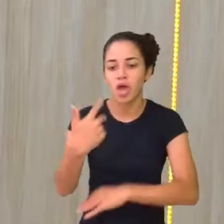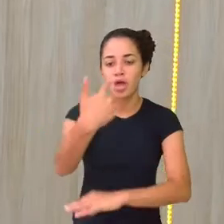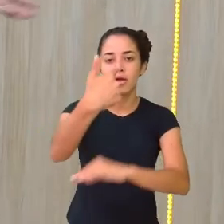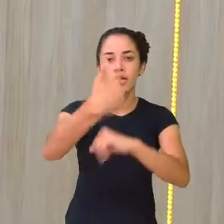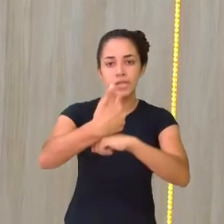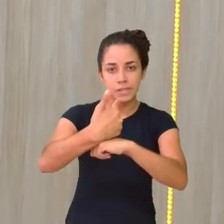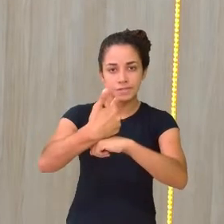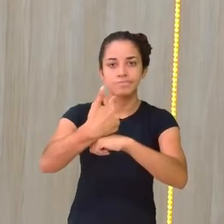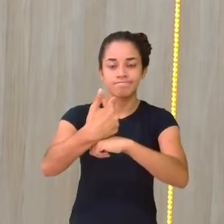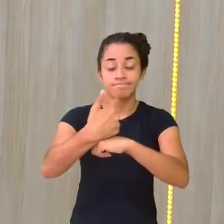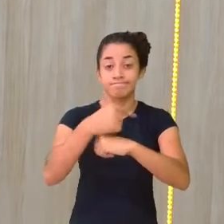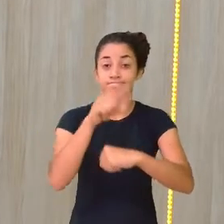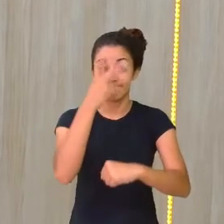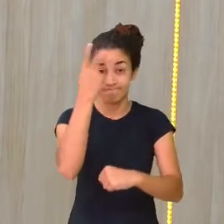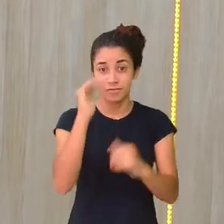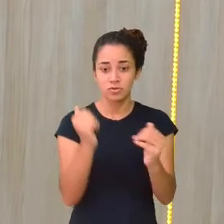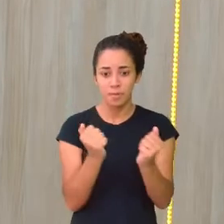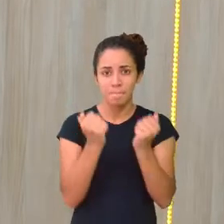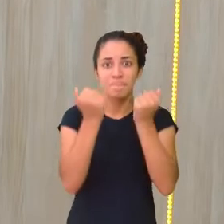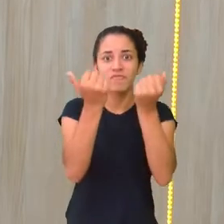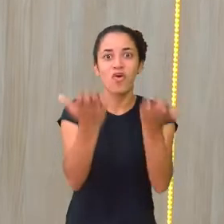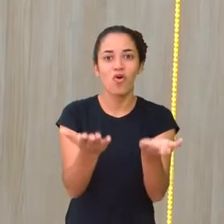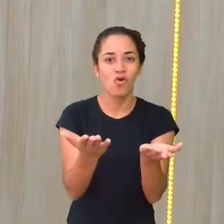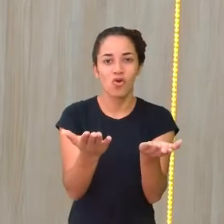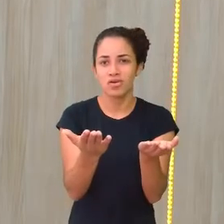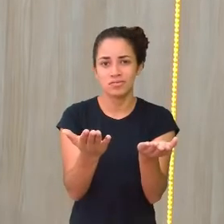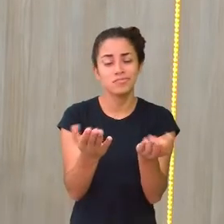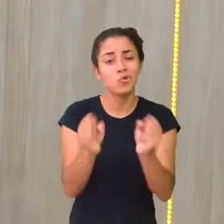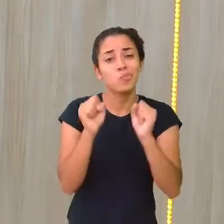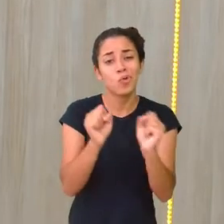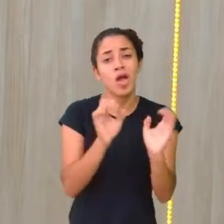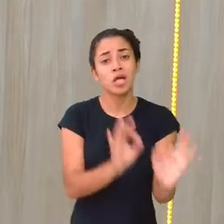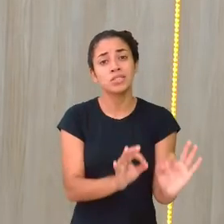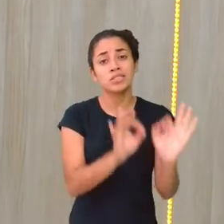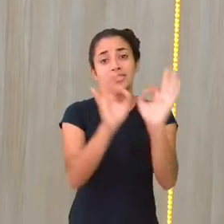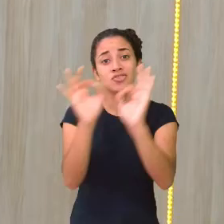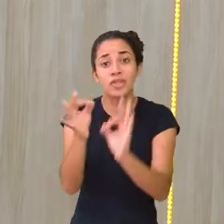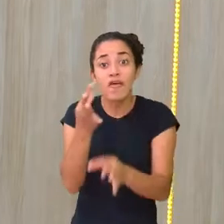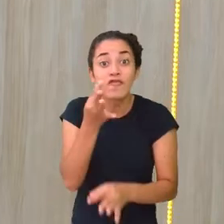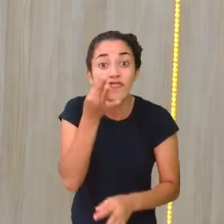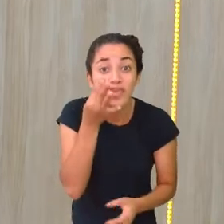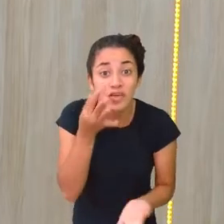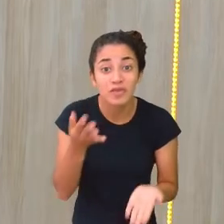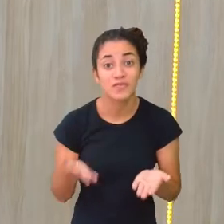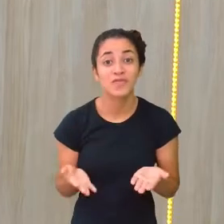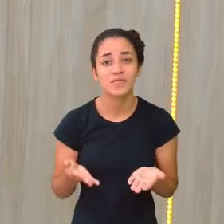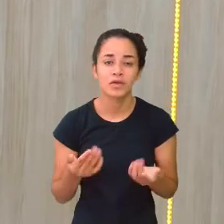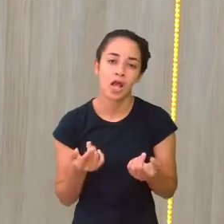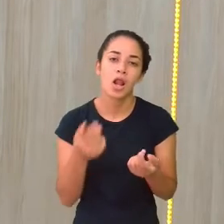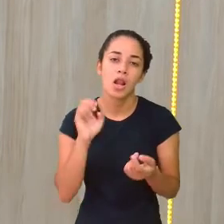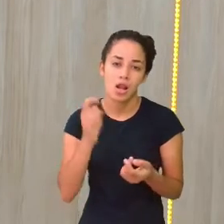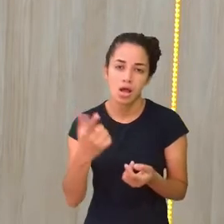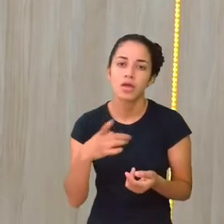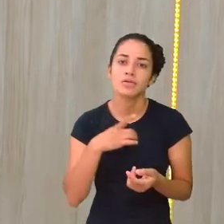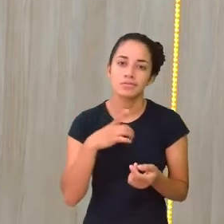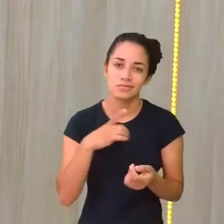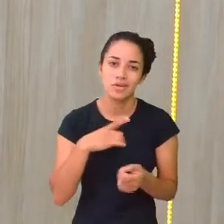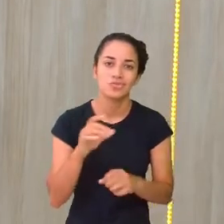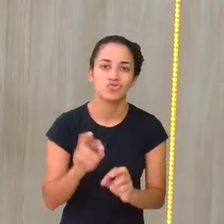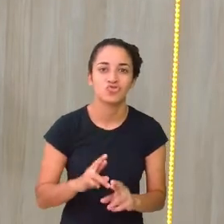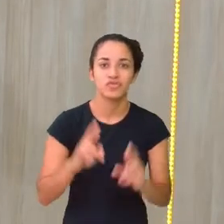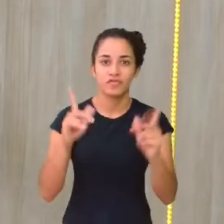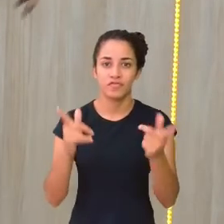câmeras, e a pessoa lá do outro lado podendo nos assistir em tempo real? Claro que tem uma pequena diferençazinha, né? Não é que eu